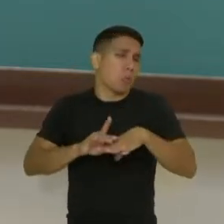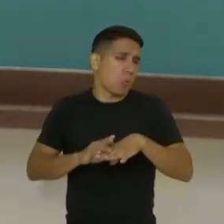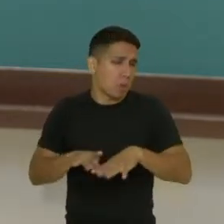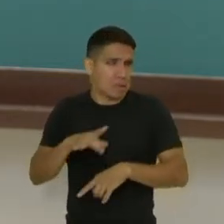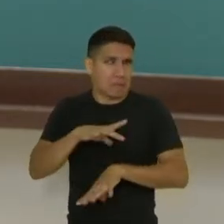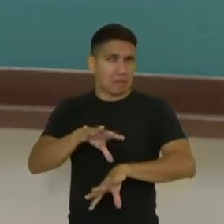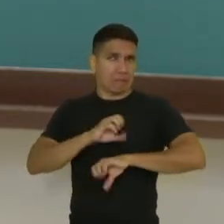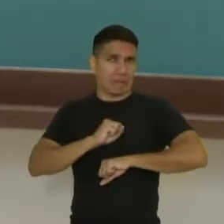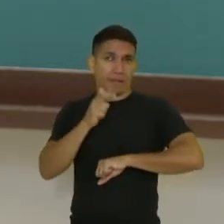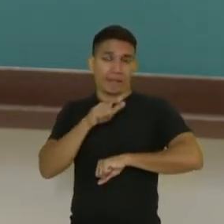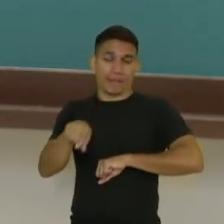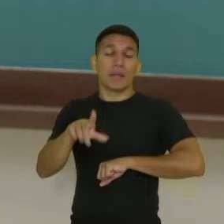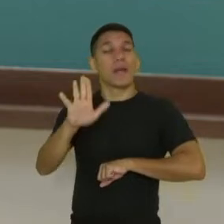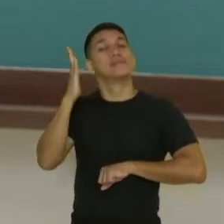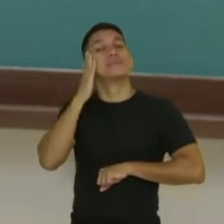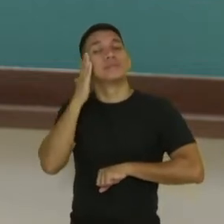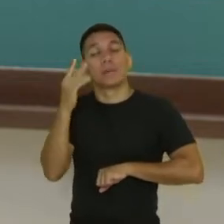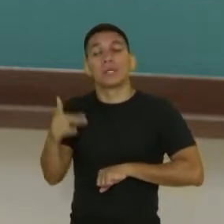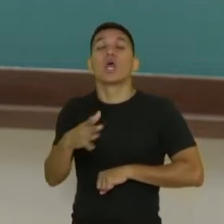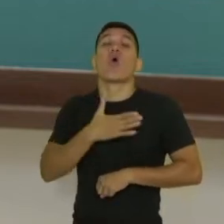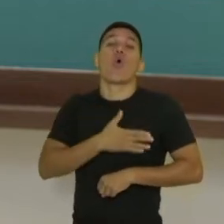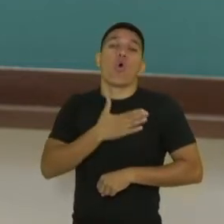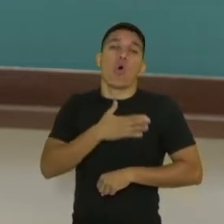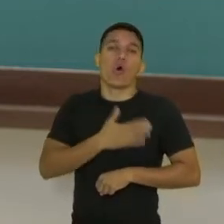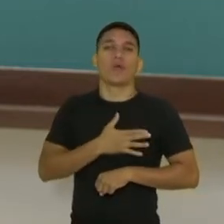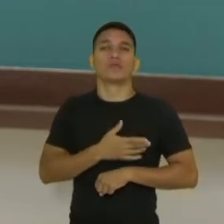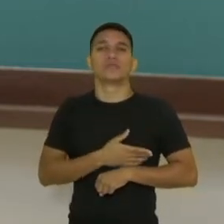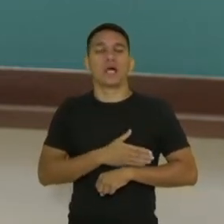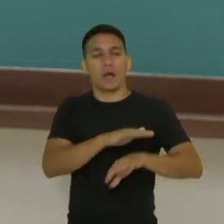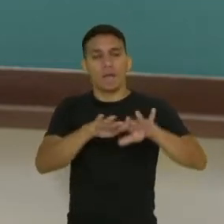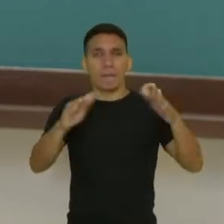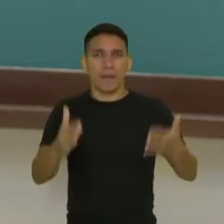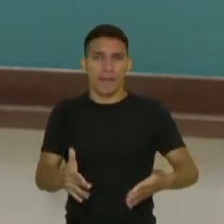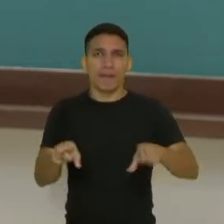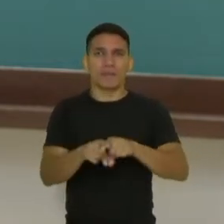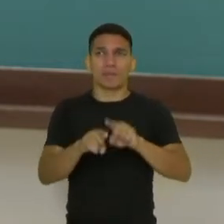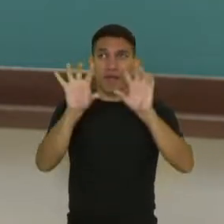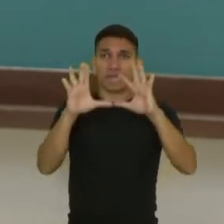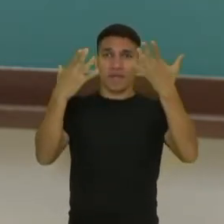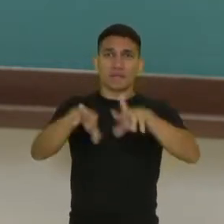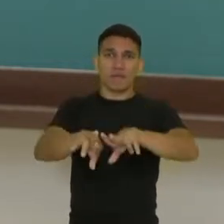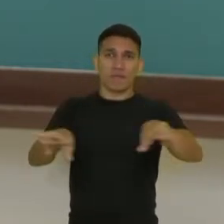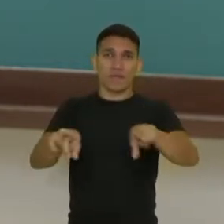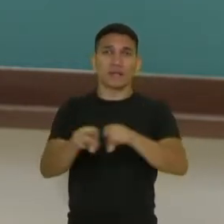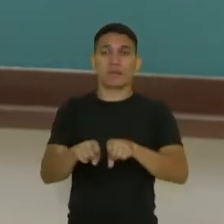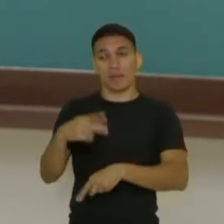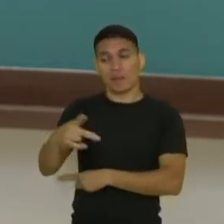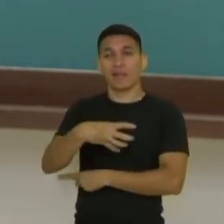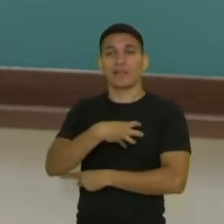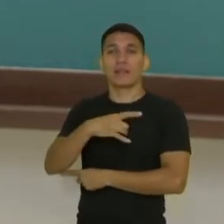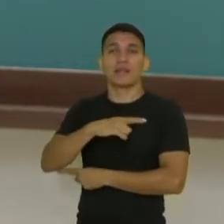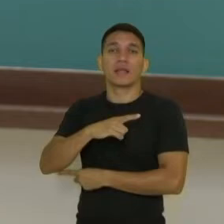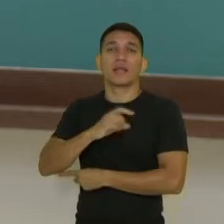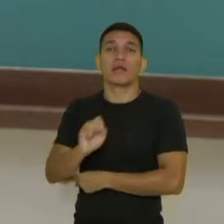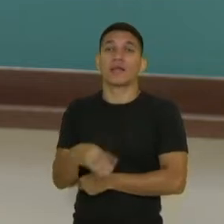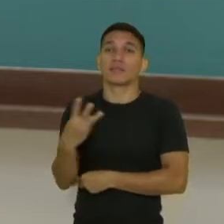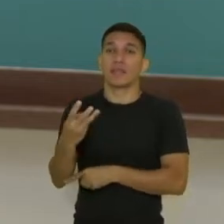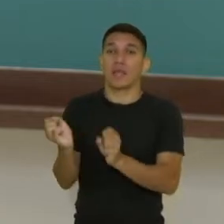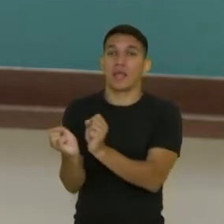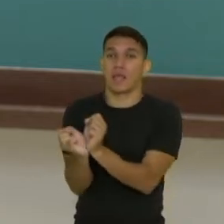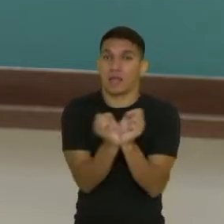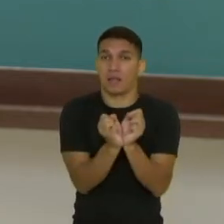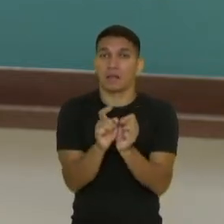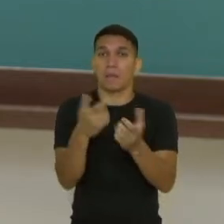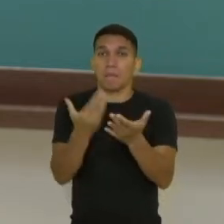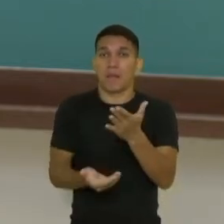gente sabe que ele era uma pessoa que gostava de uma mesa, gostava de festa, não cuidava muito de dinheiro, gastava demais. Então ele tinha 3 escravos que, quando ele teve a doença que ele perdeu os